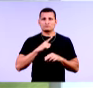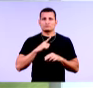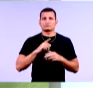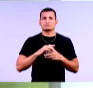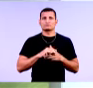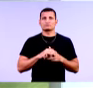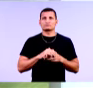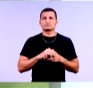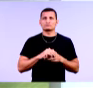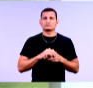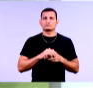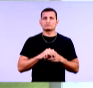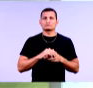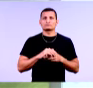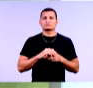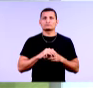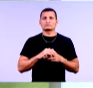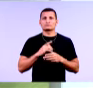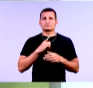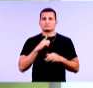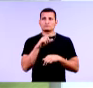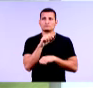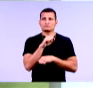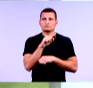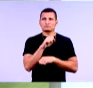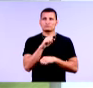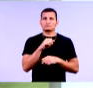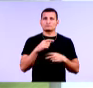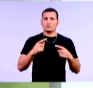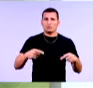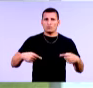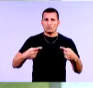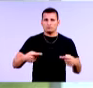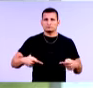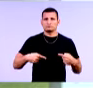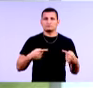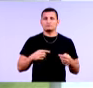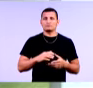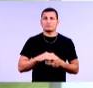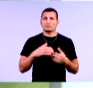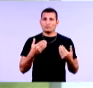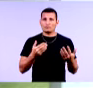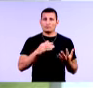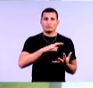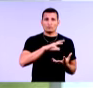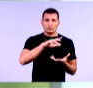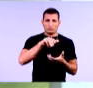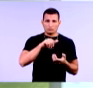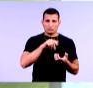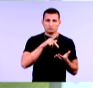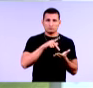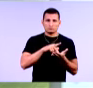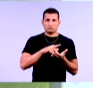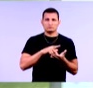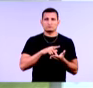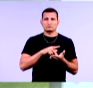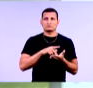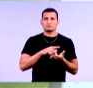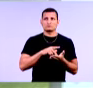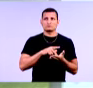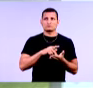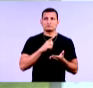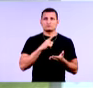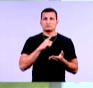carro é composto por uma carroceria, um carro é composto por rodas. Então, no mundo real, existe essa questão.